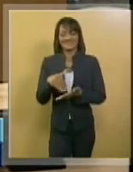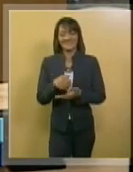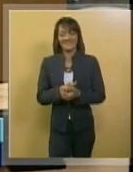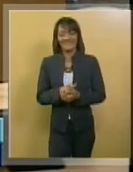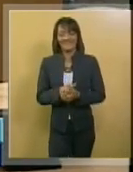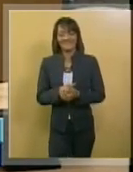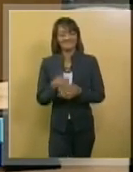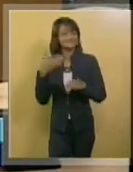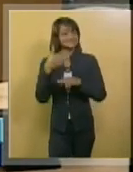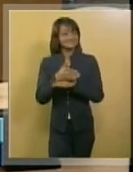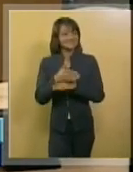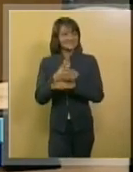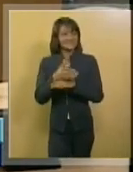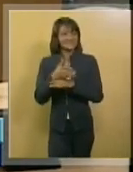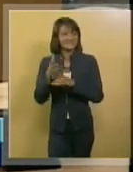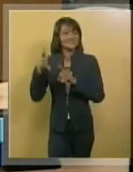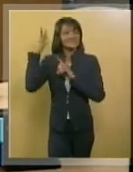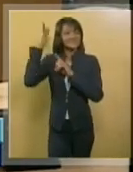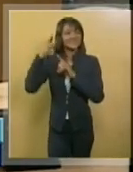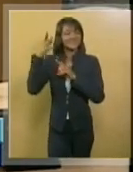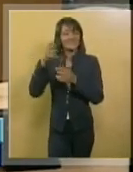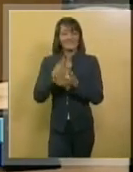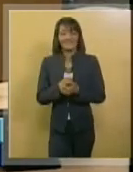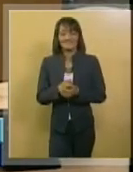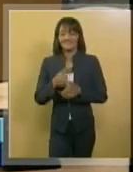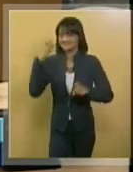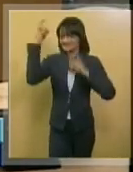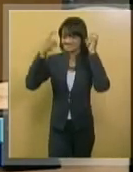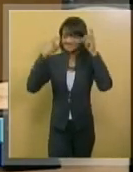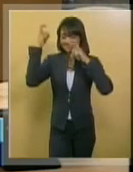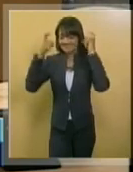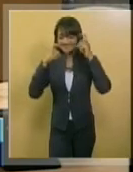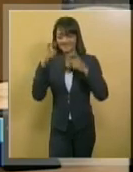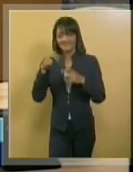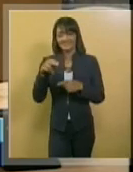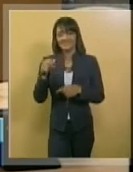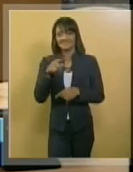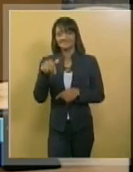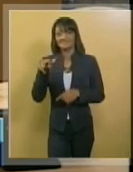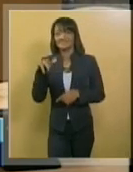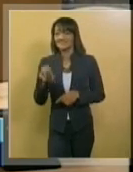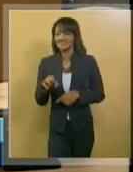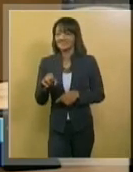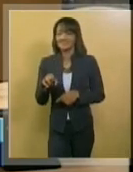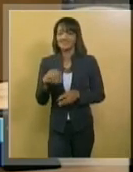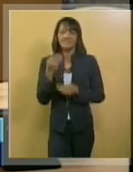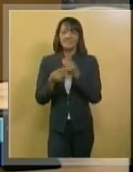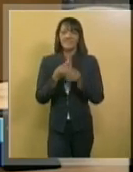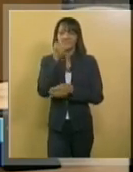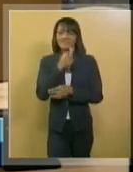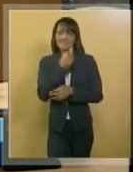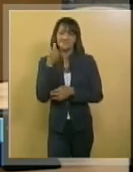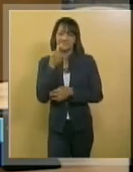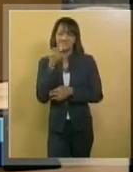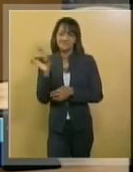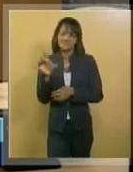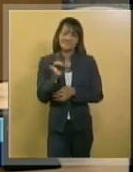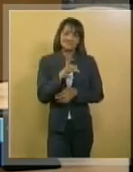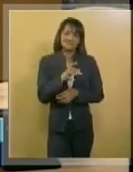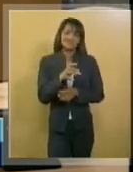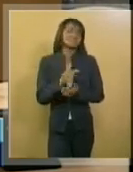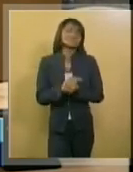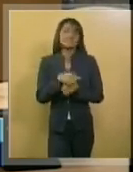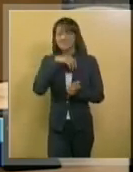para a solenidade, e Nazaré já preocupada com a situação dos zoonose em relação ao sacrifício que ia ser do animal. Né? E ela já, eu